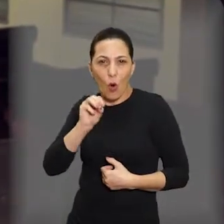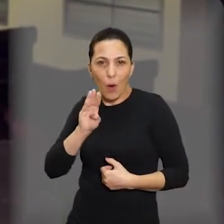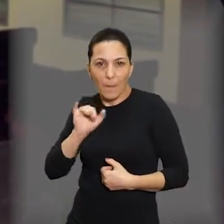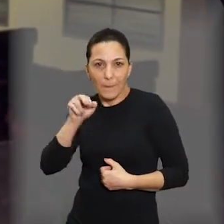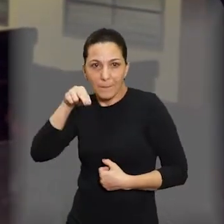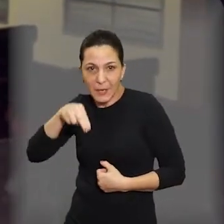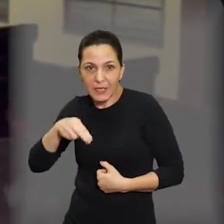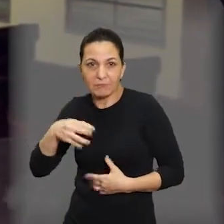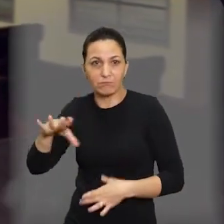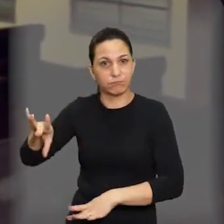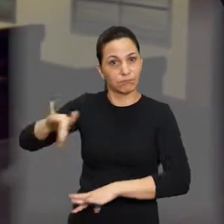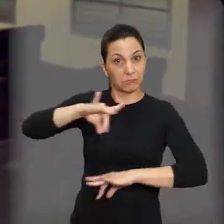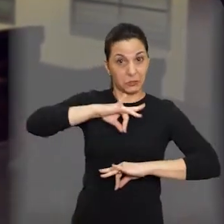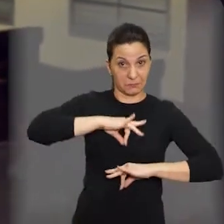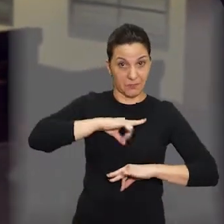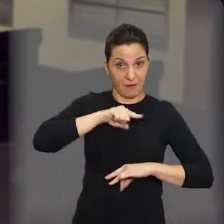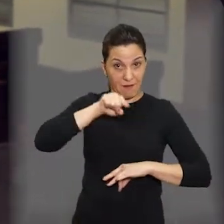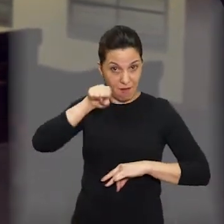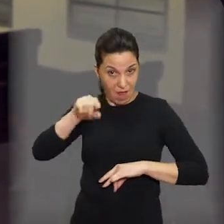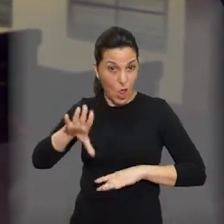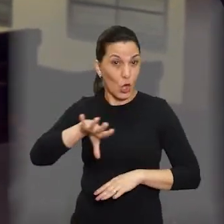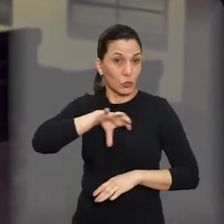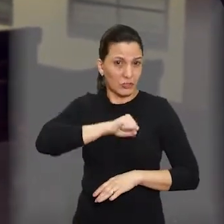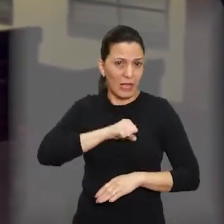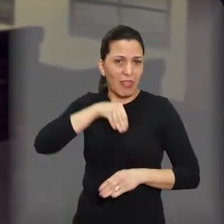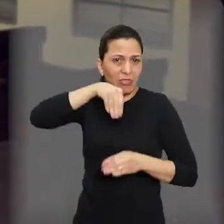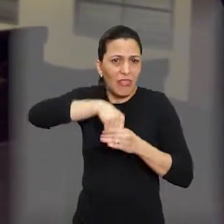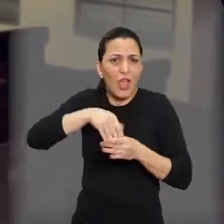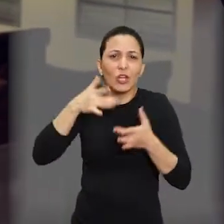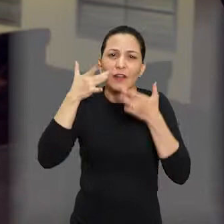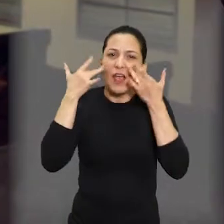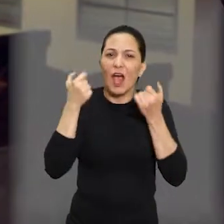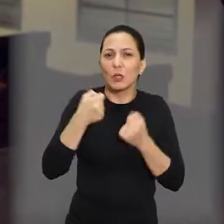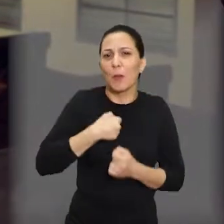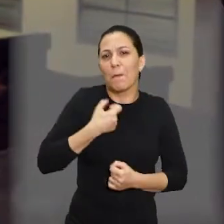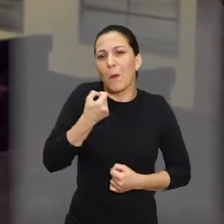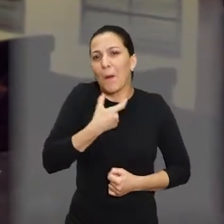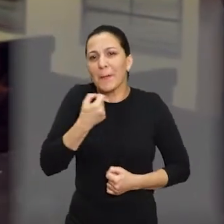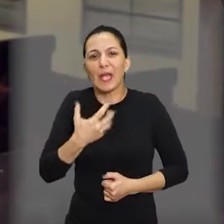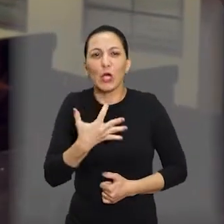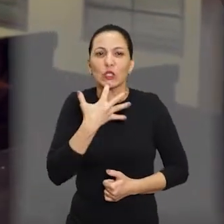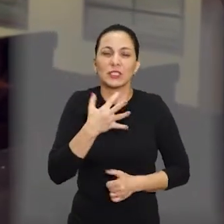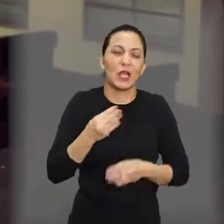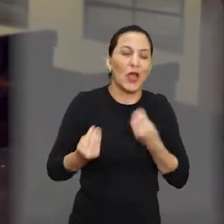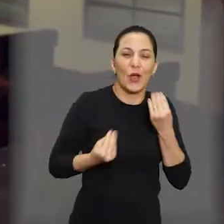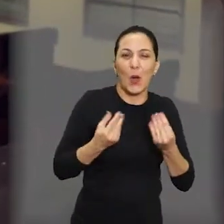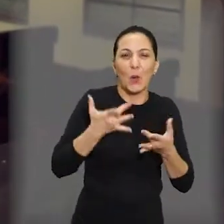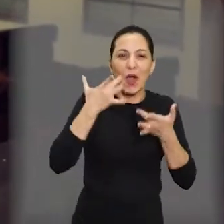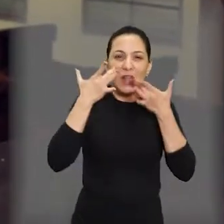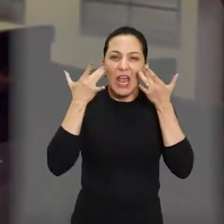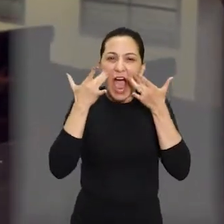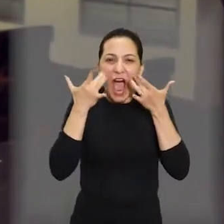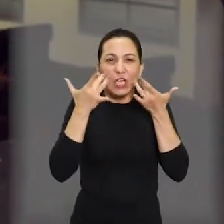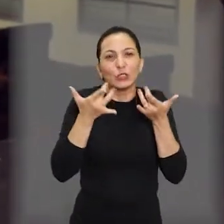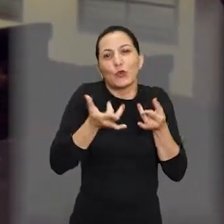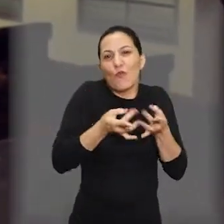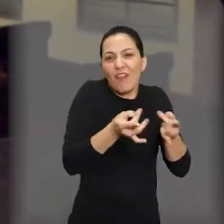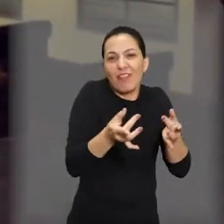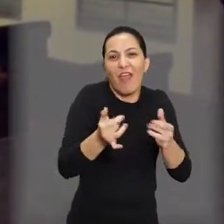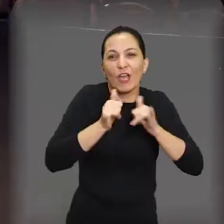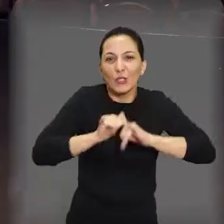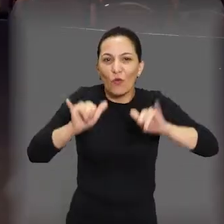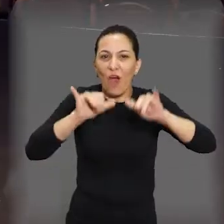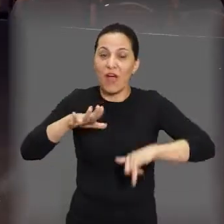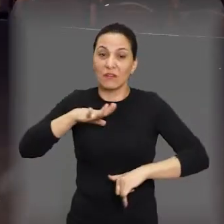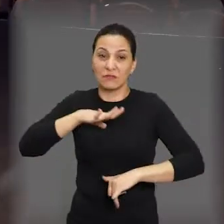espetáculo e eu comecei a conhecer a comédia dentro do teatro mesmo, mas assim, vendendo